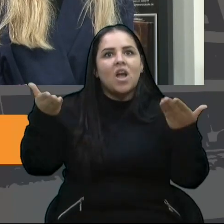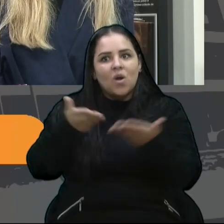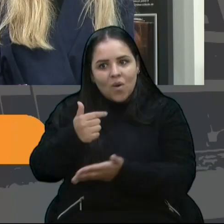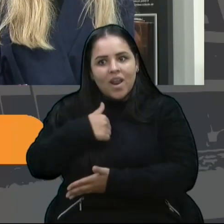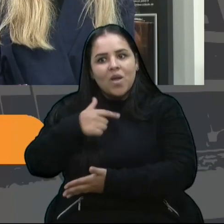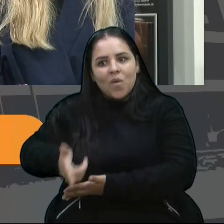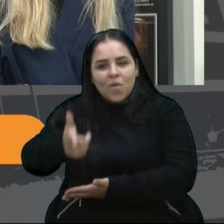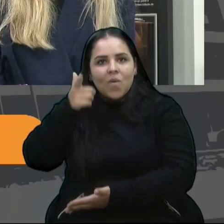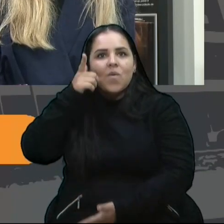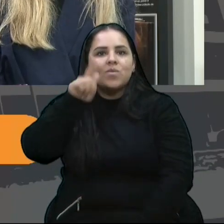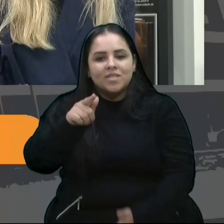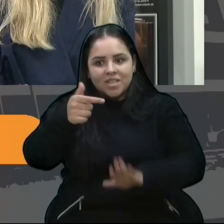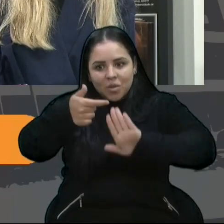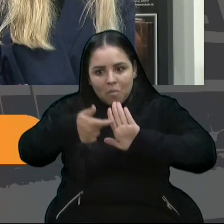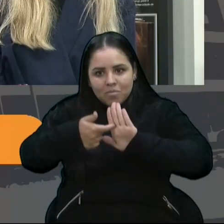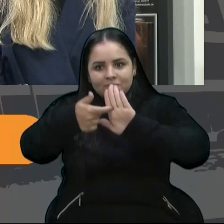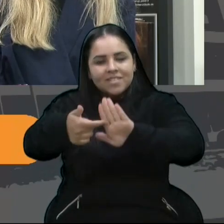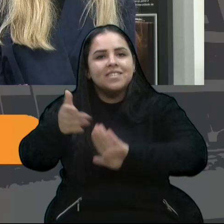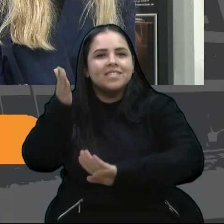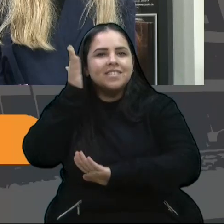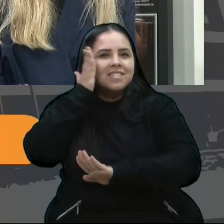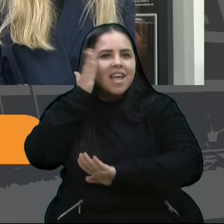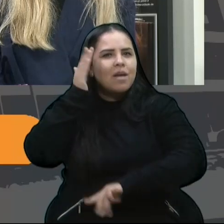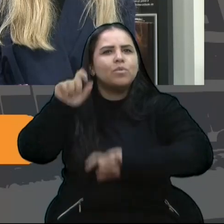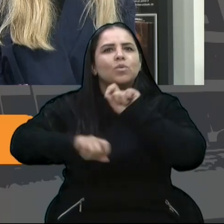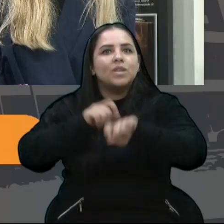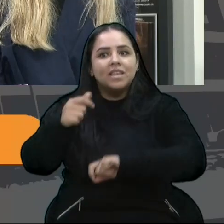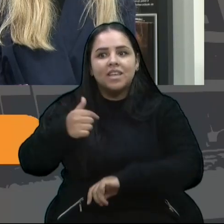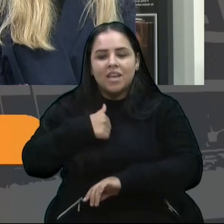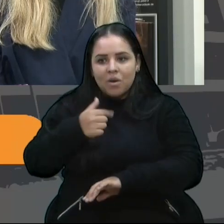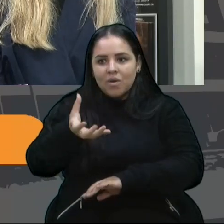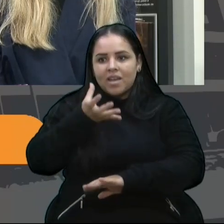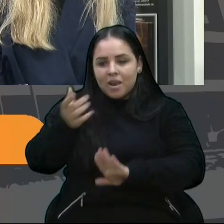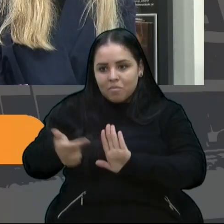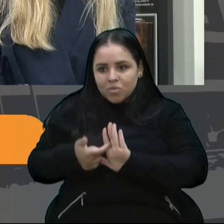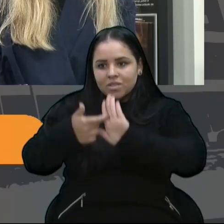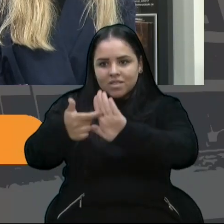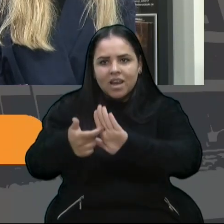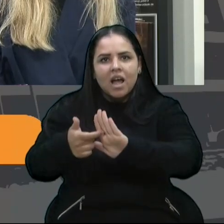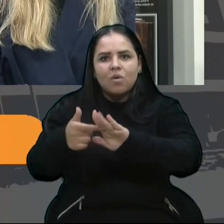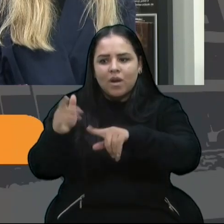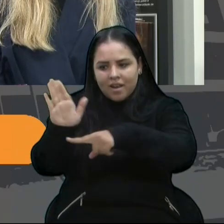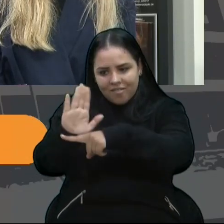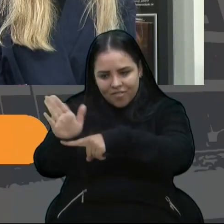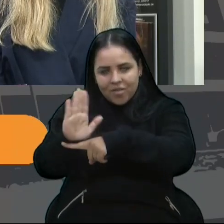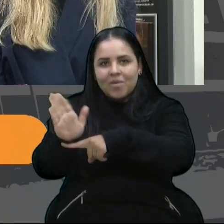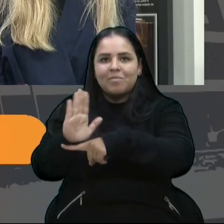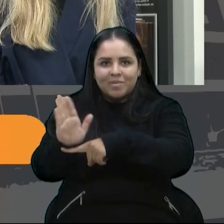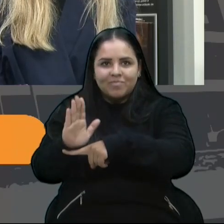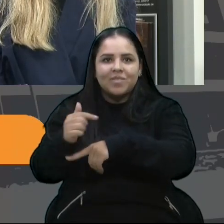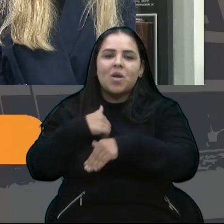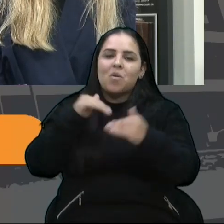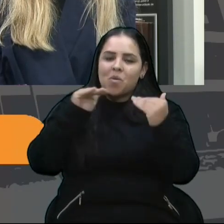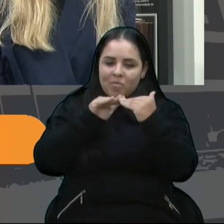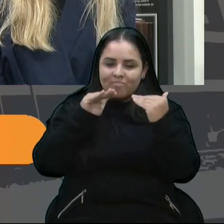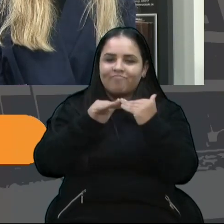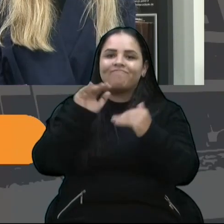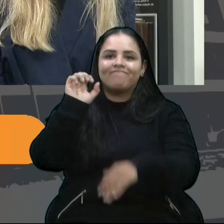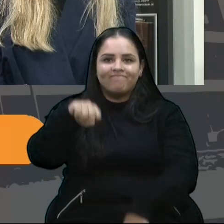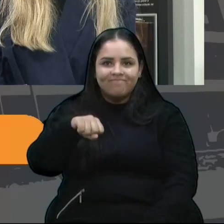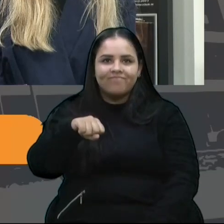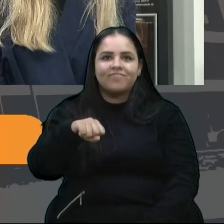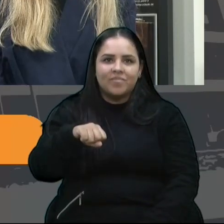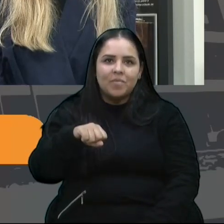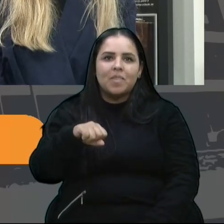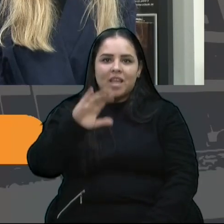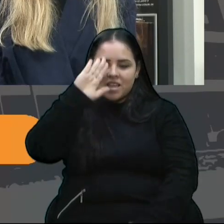conseguindo dizer, agora eu sei o que eu tô, né, o que eu queria dizer com esse material. Então, concordo contigo, acho que sim, acho que